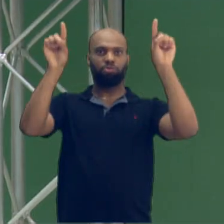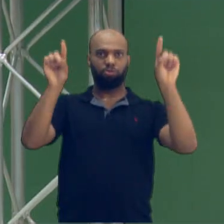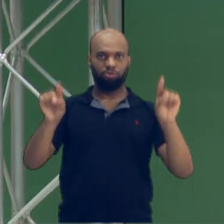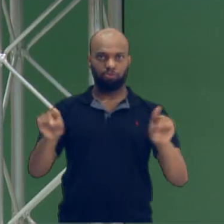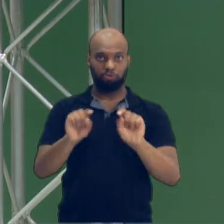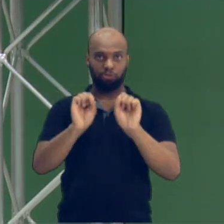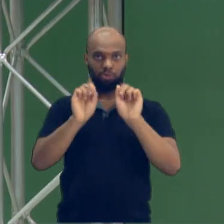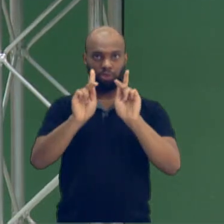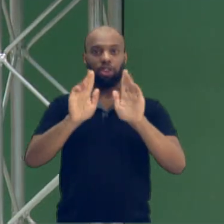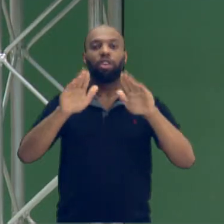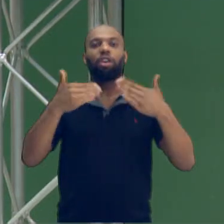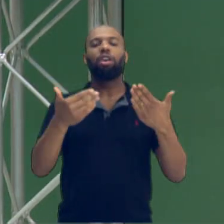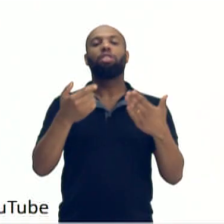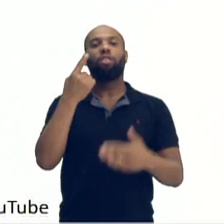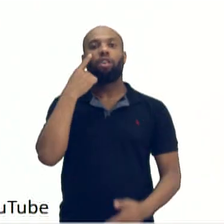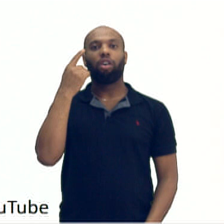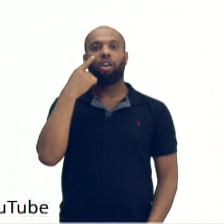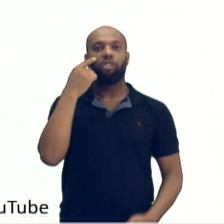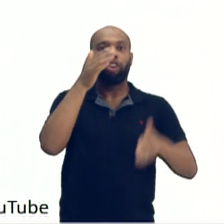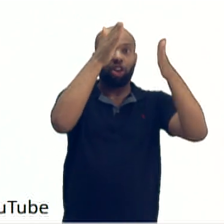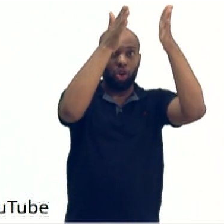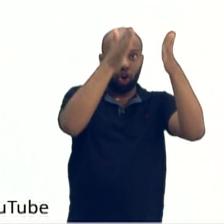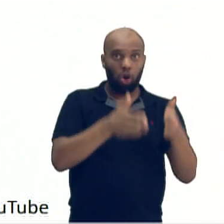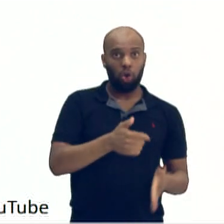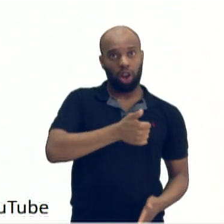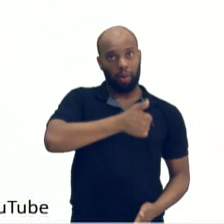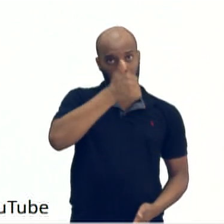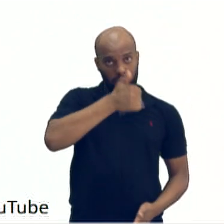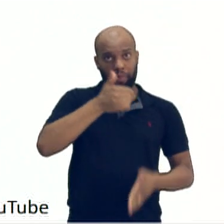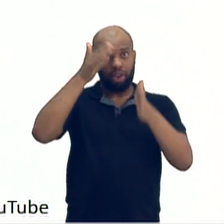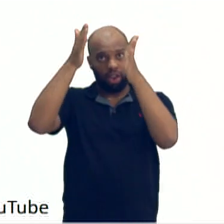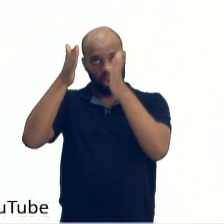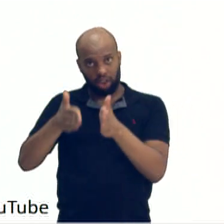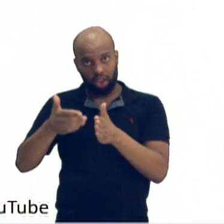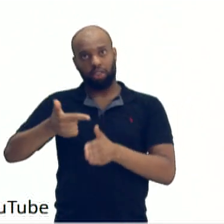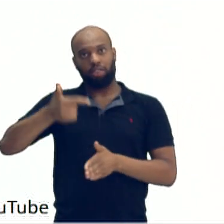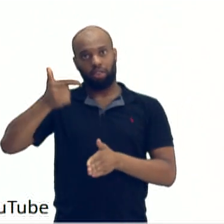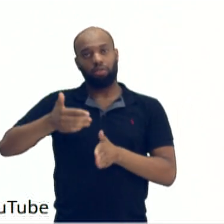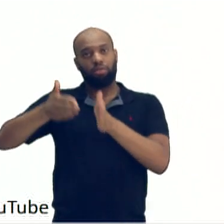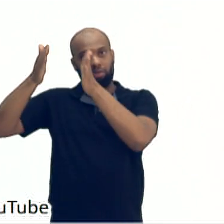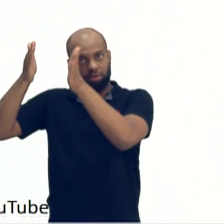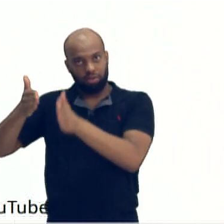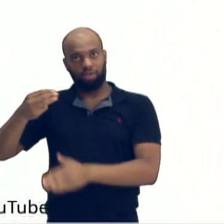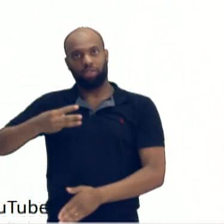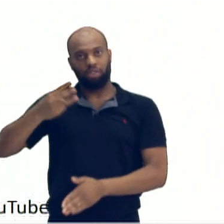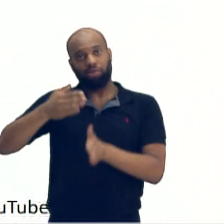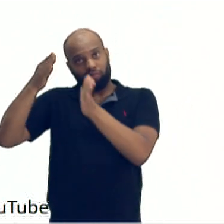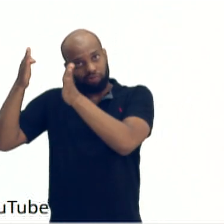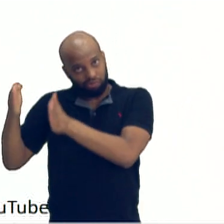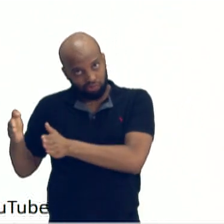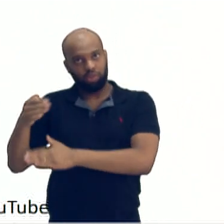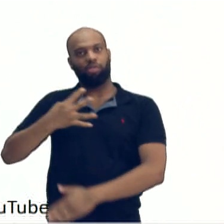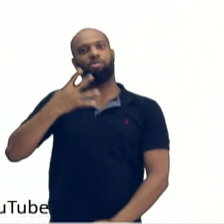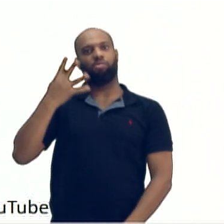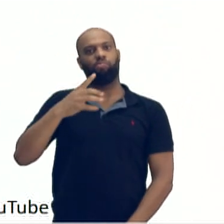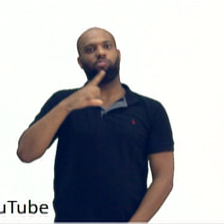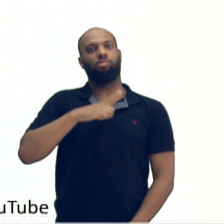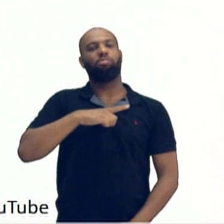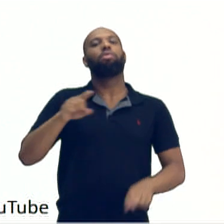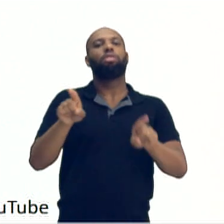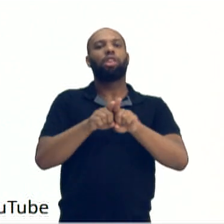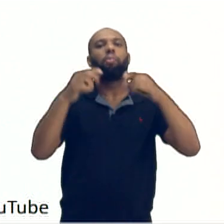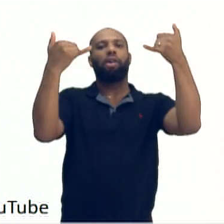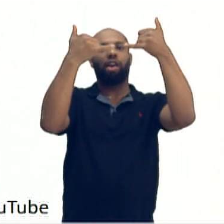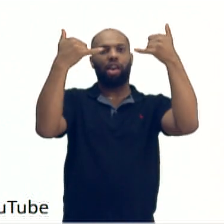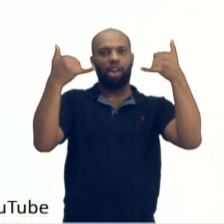certo? Então, aqui na primeira coluna, segunda coluna, terceira coluna, quarta coluna. Então, nós vamos ter todas as linhas,